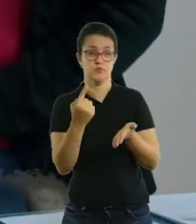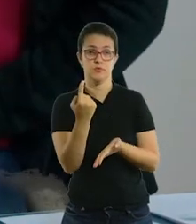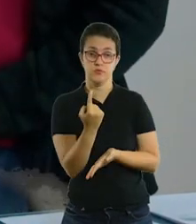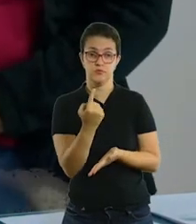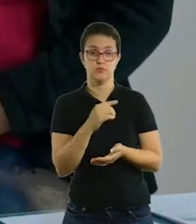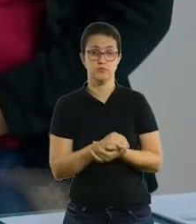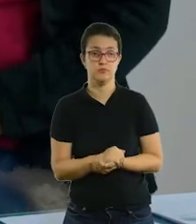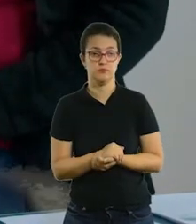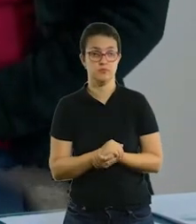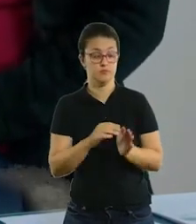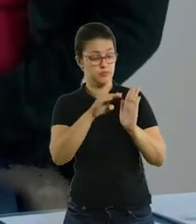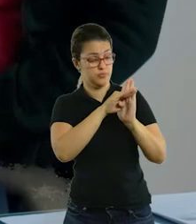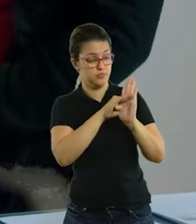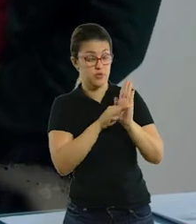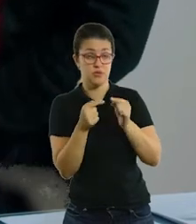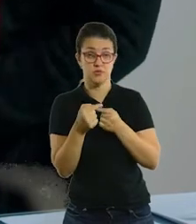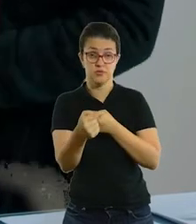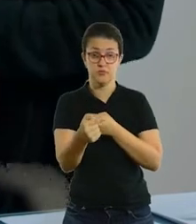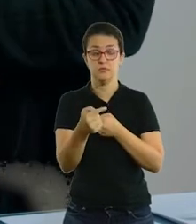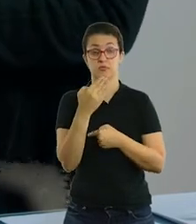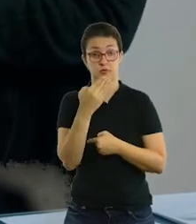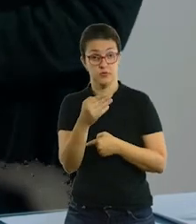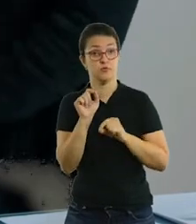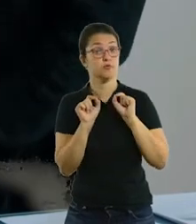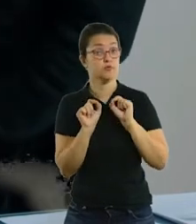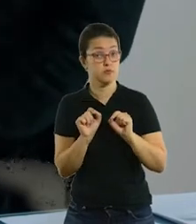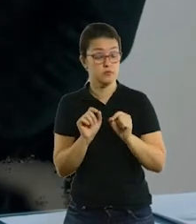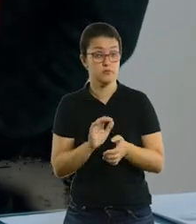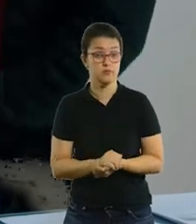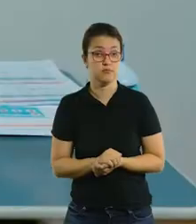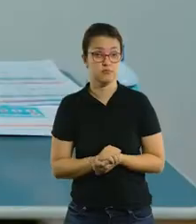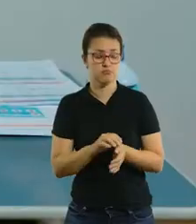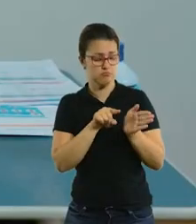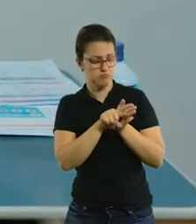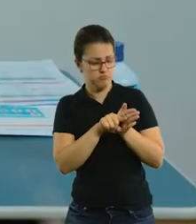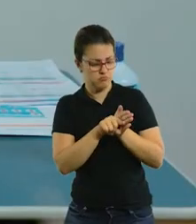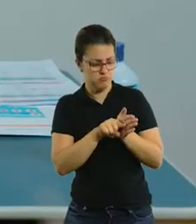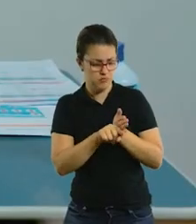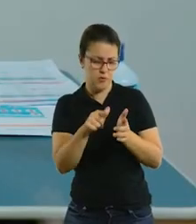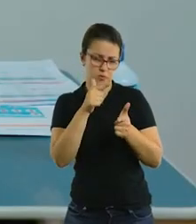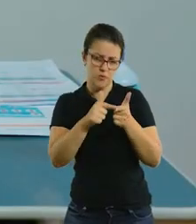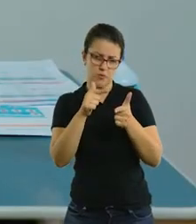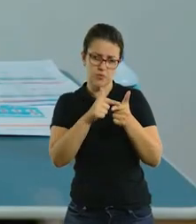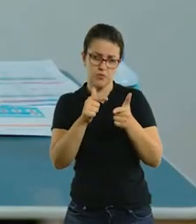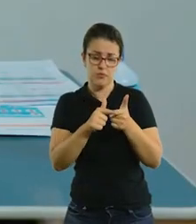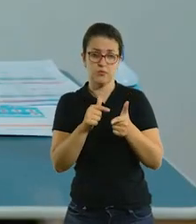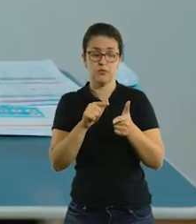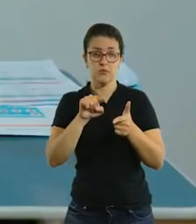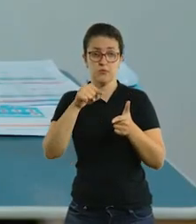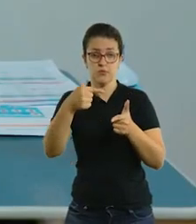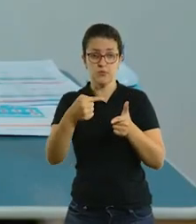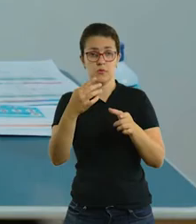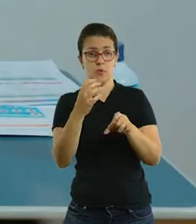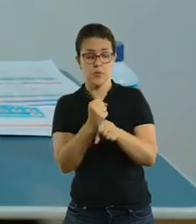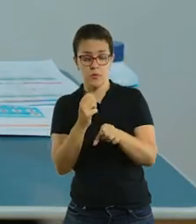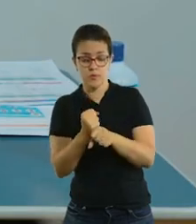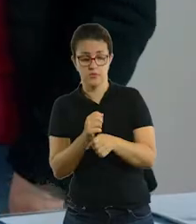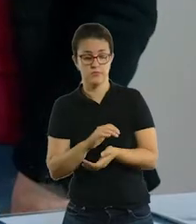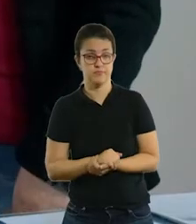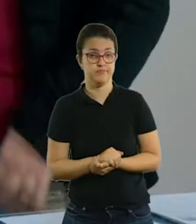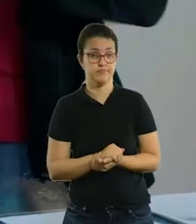Na atividade 1, proposta na rotina semanal, está pedindo assim: analise as seguintes situações problema e